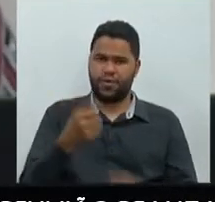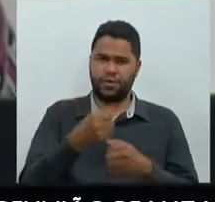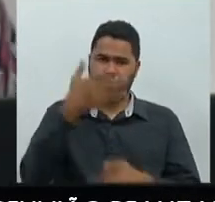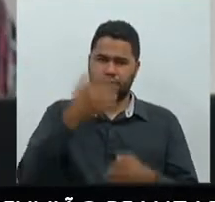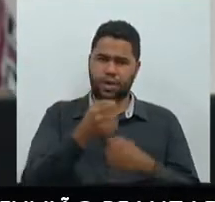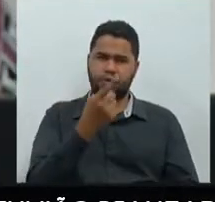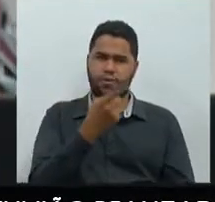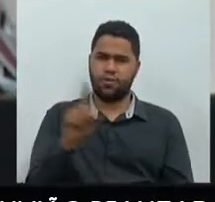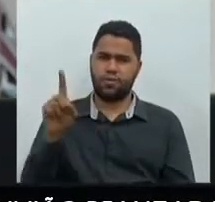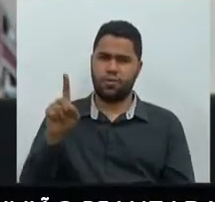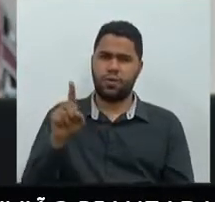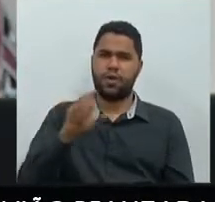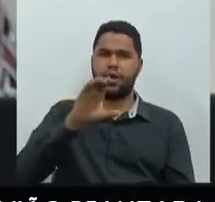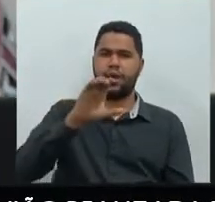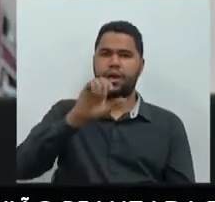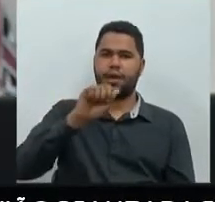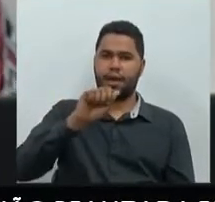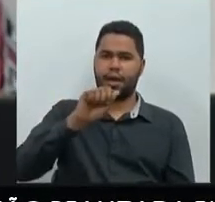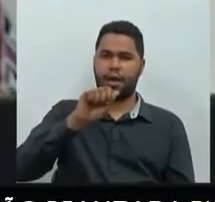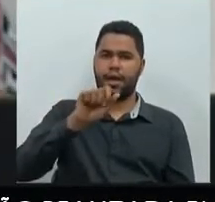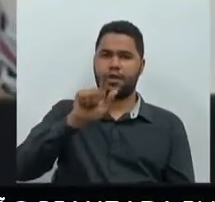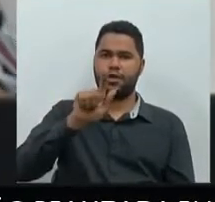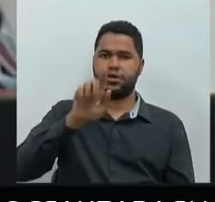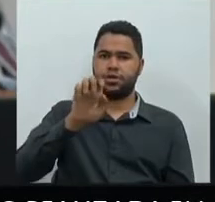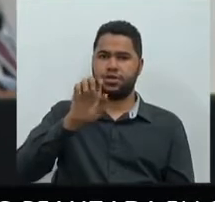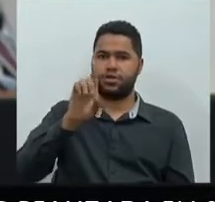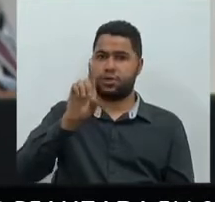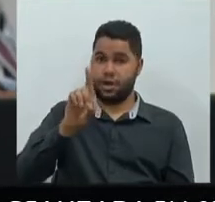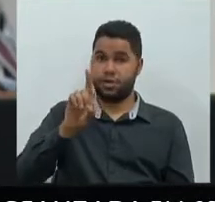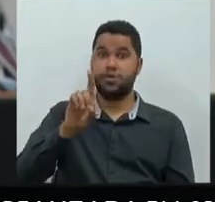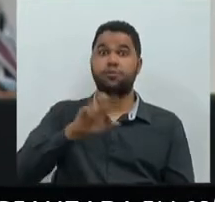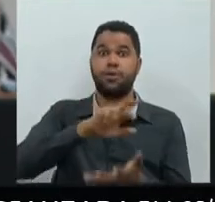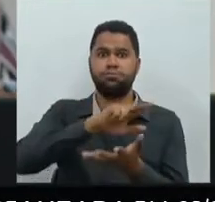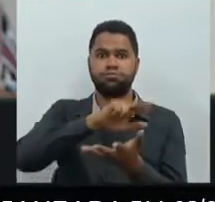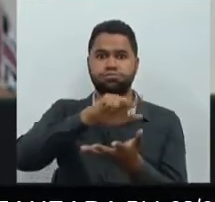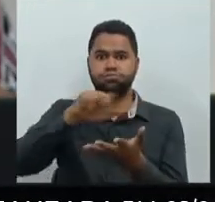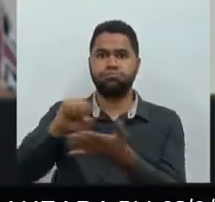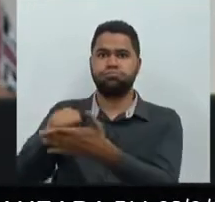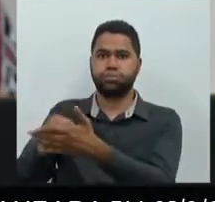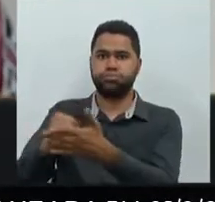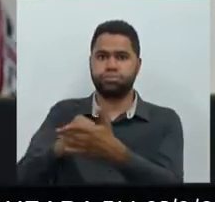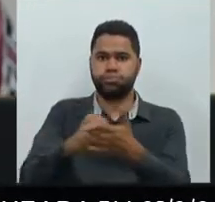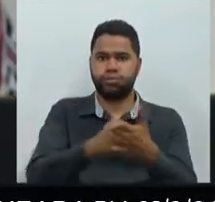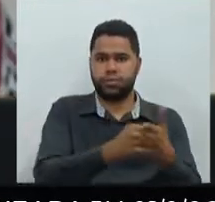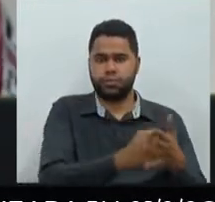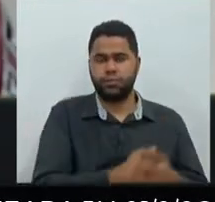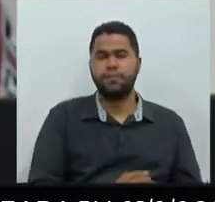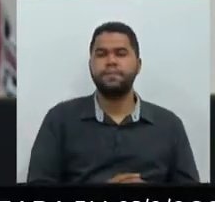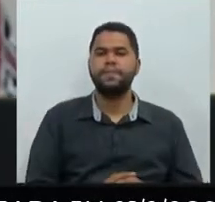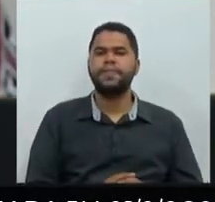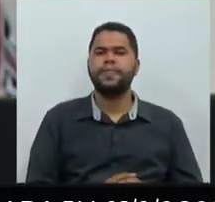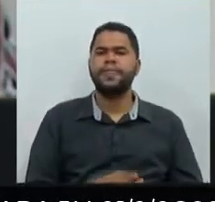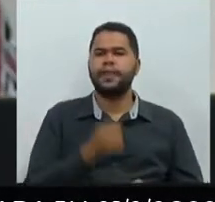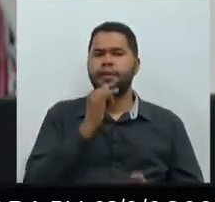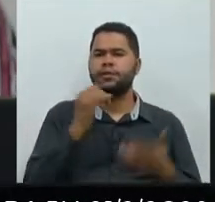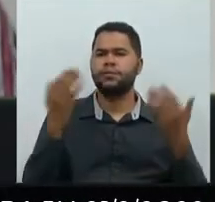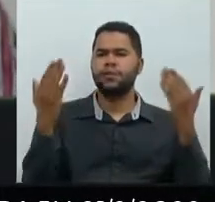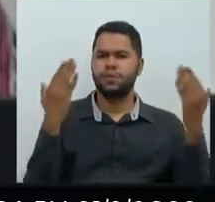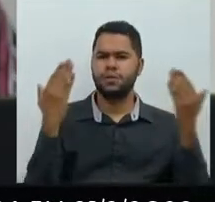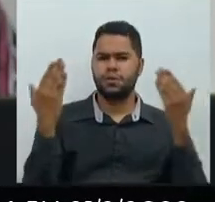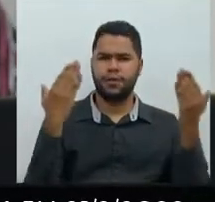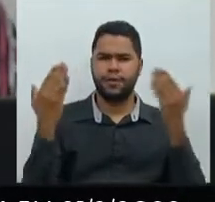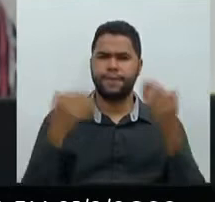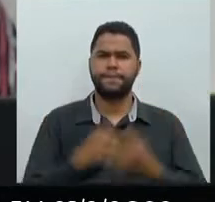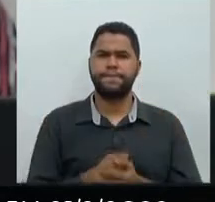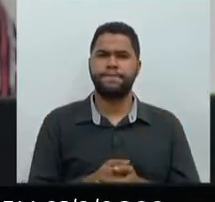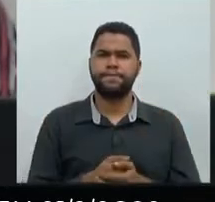Esse dado é do CAGED, tá ok? Então, foram muitos postos desligados, tá ok? Quando você faz o comparativo, né,